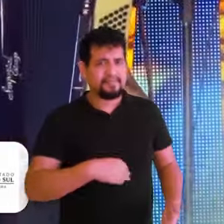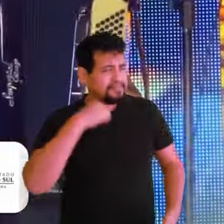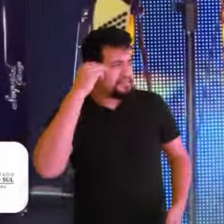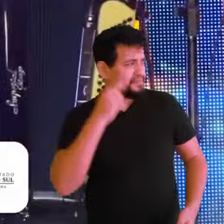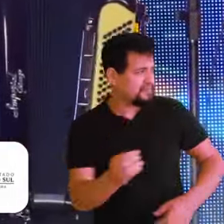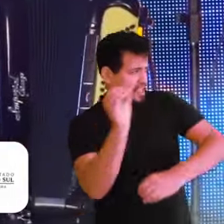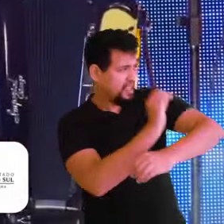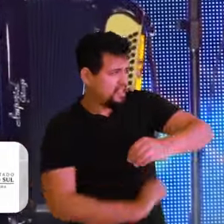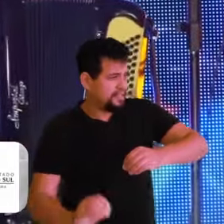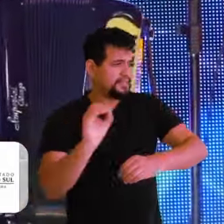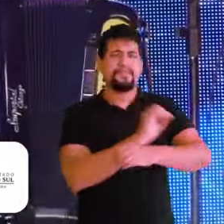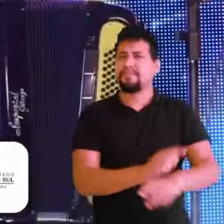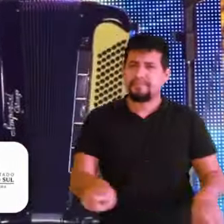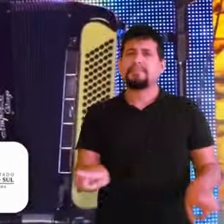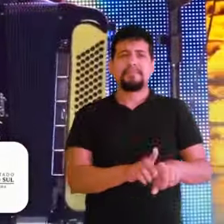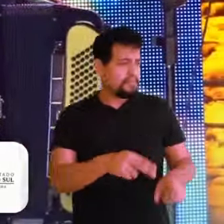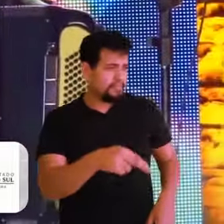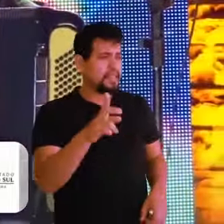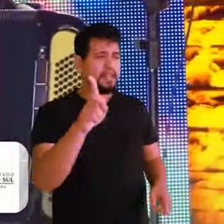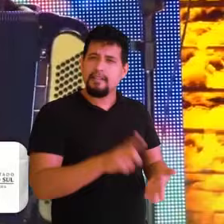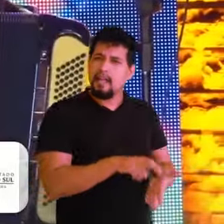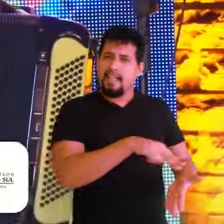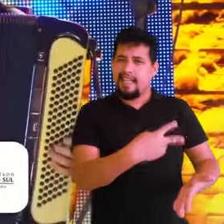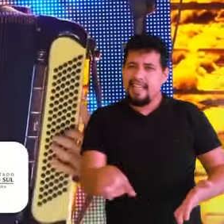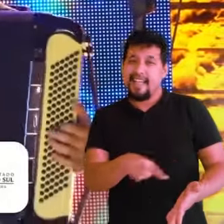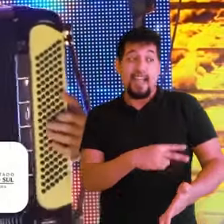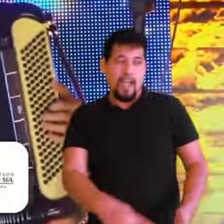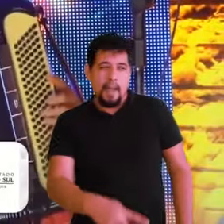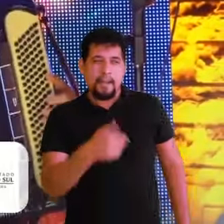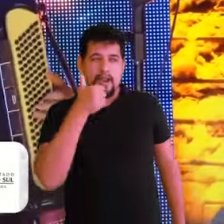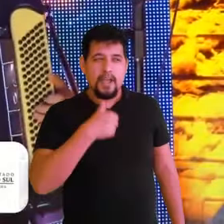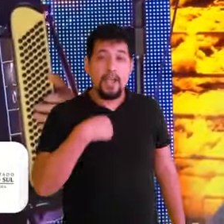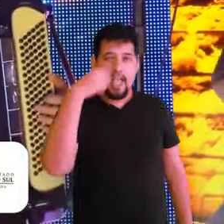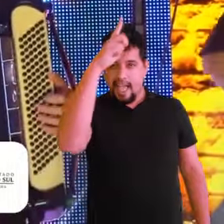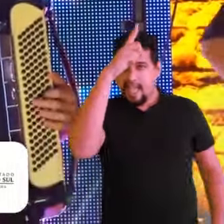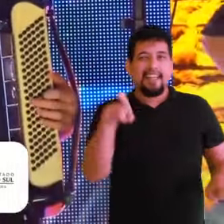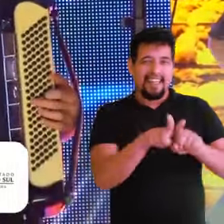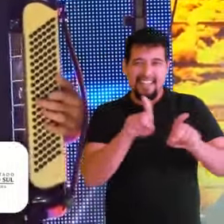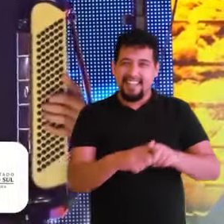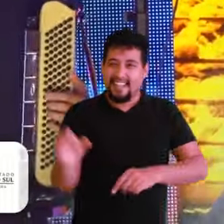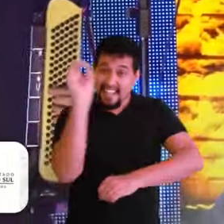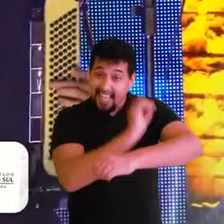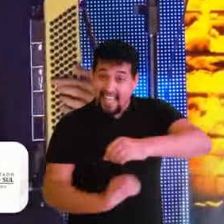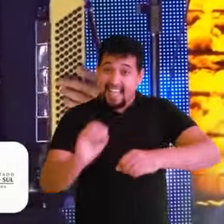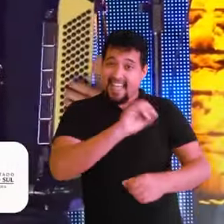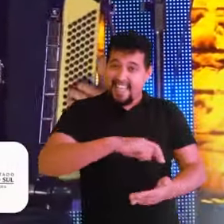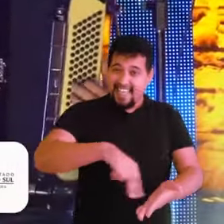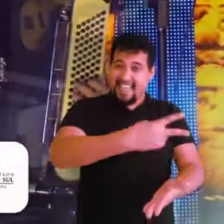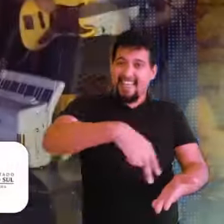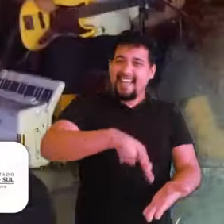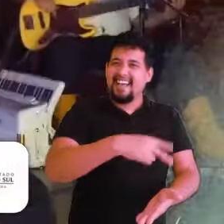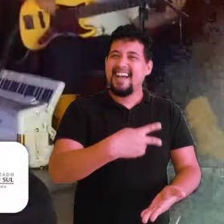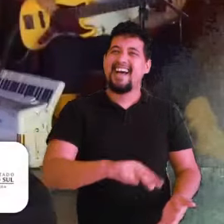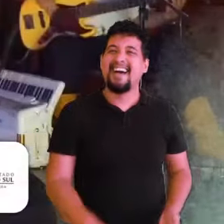roda morena no balanço da bandeira. Roda lourinha a noite inteira, roda lourinha no balanço da